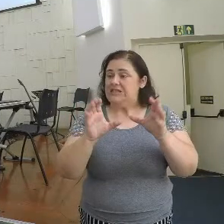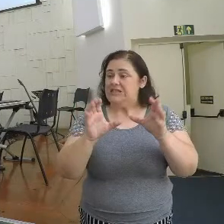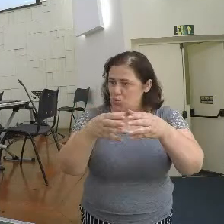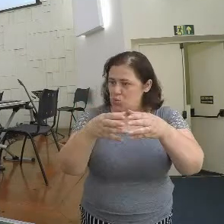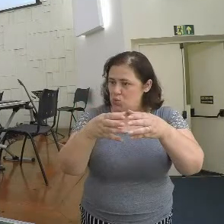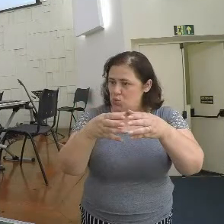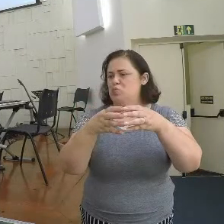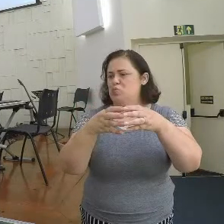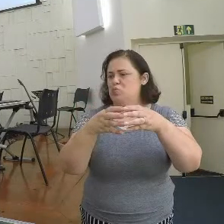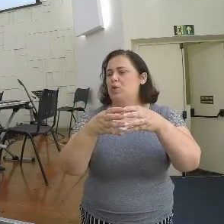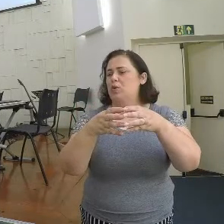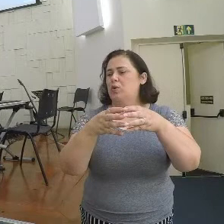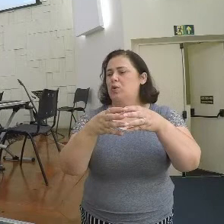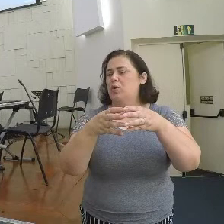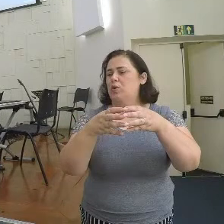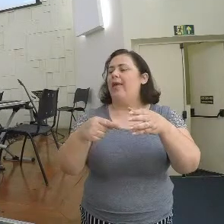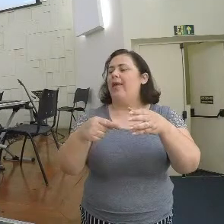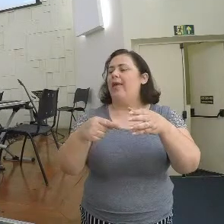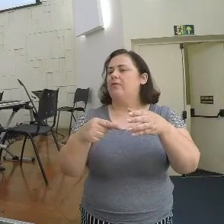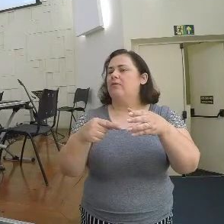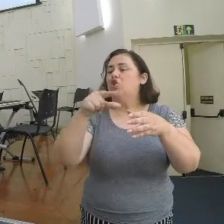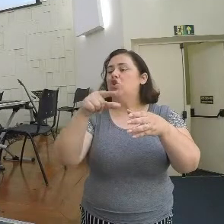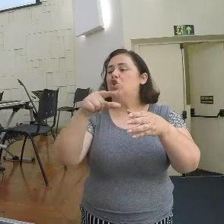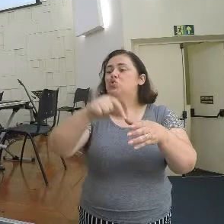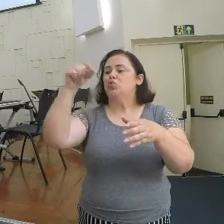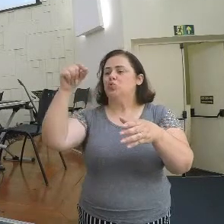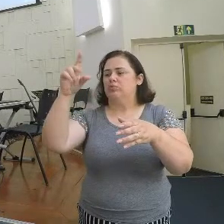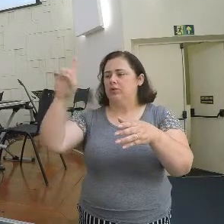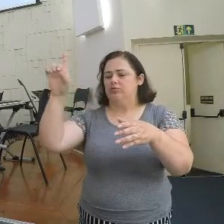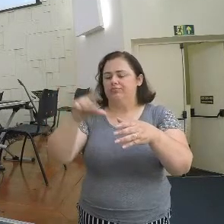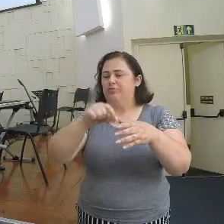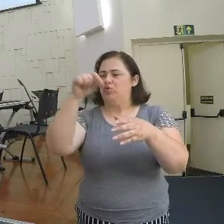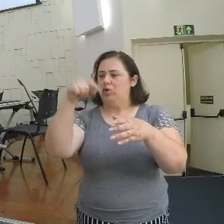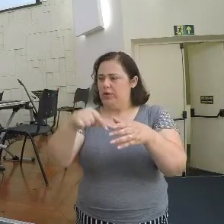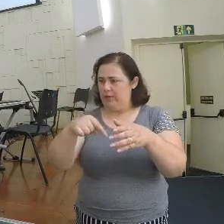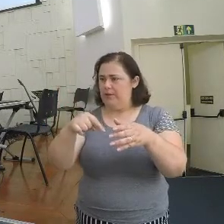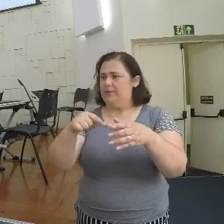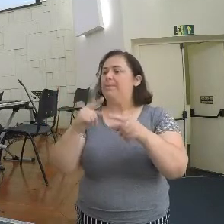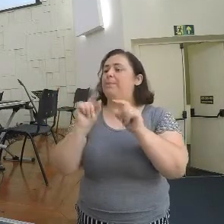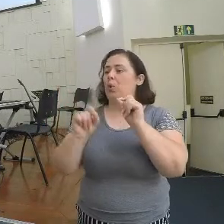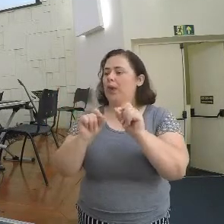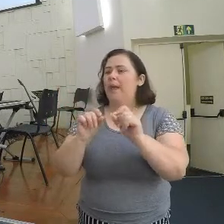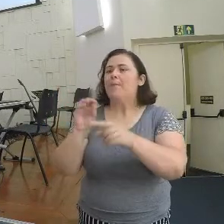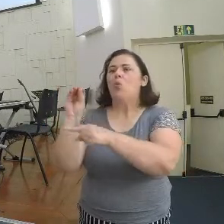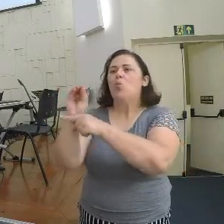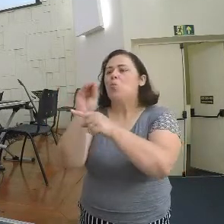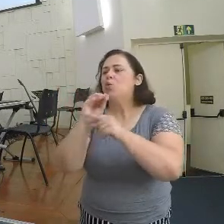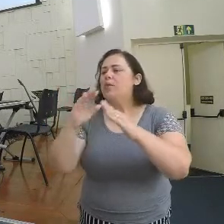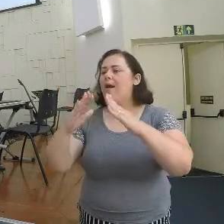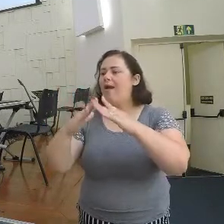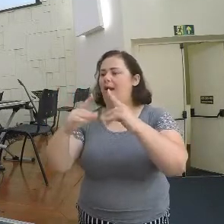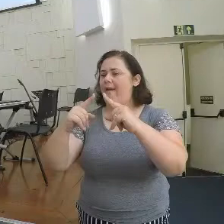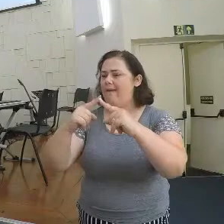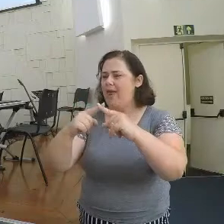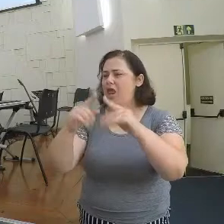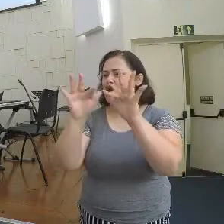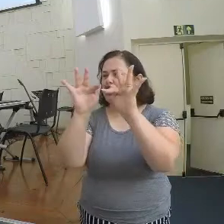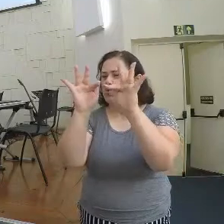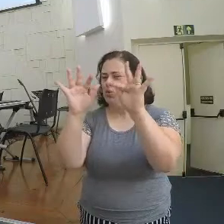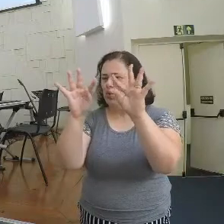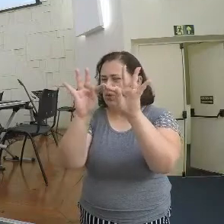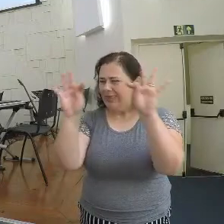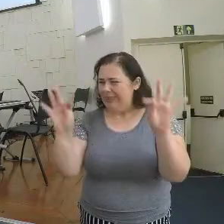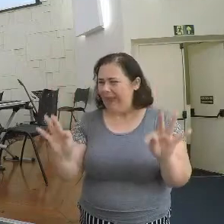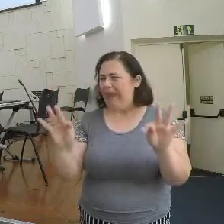também, posteriormente, consultar o capítulo 16, quando nos versos 13 a 17, nos fala